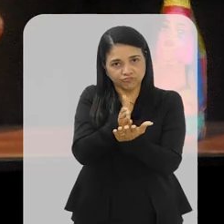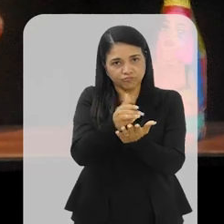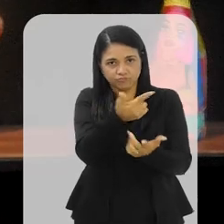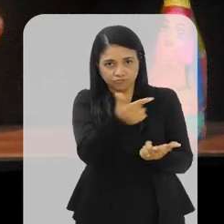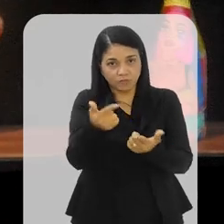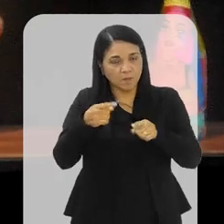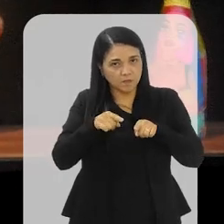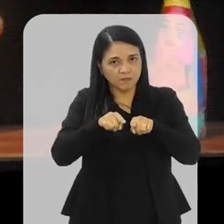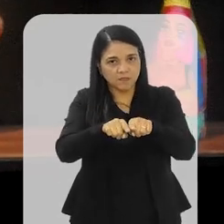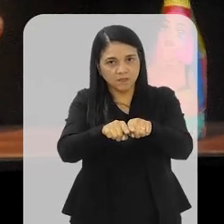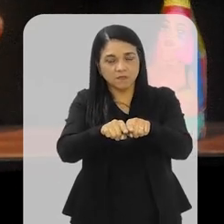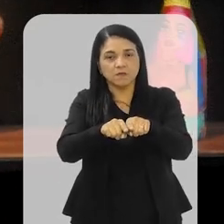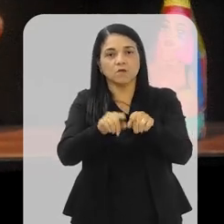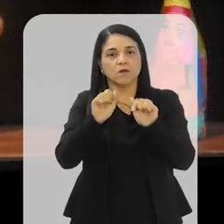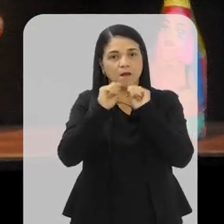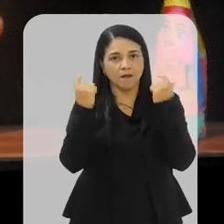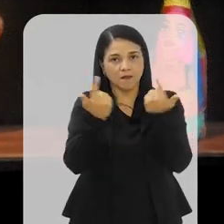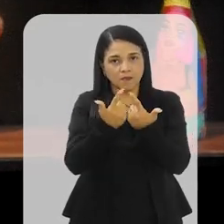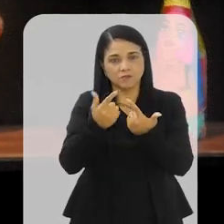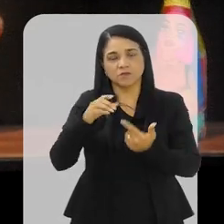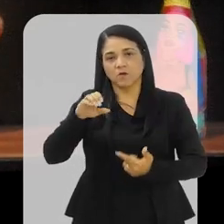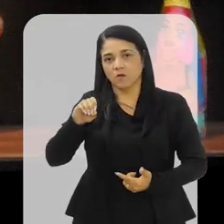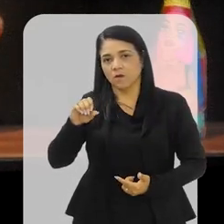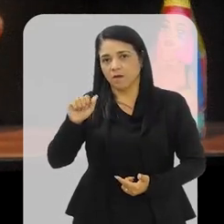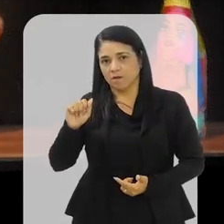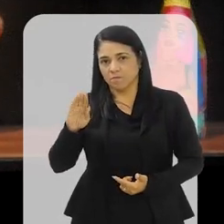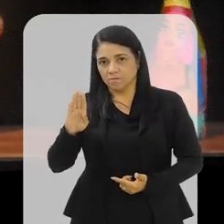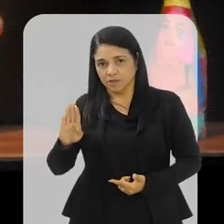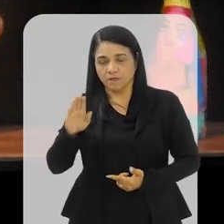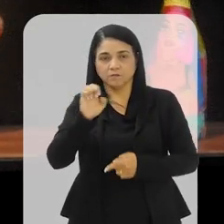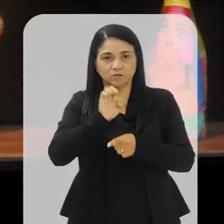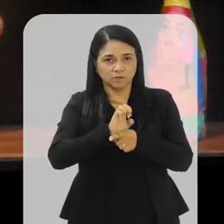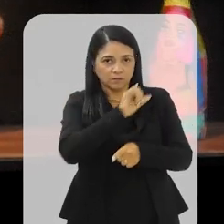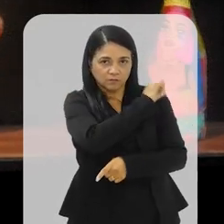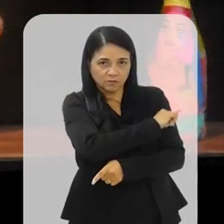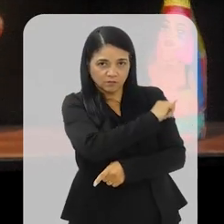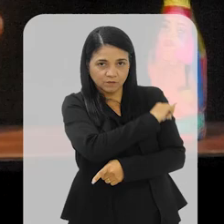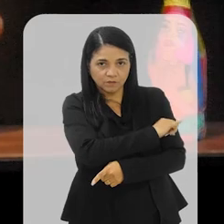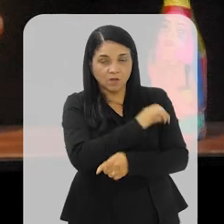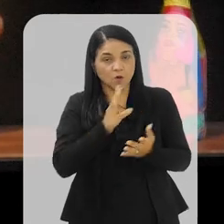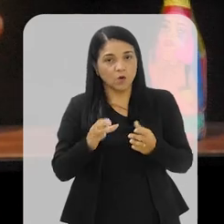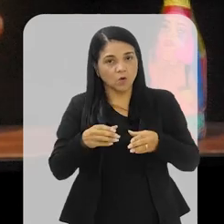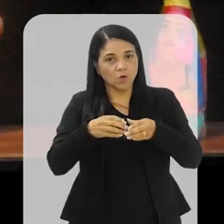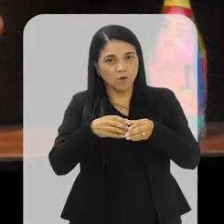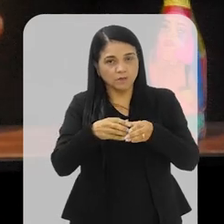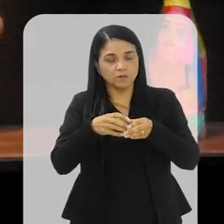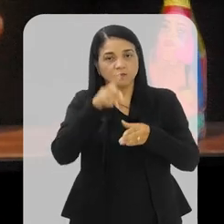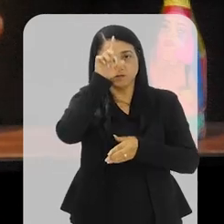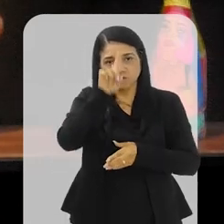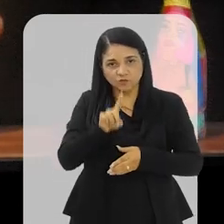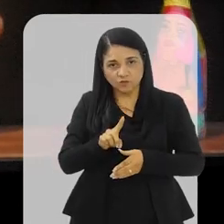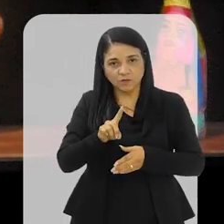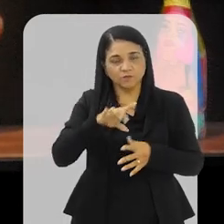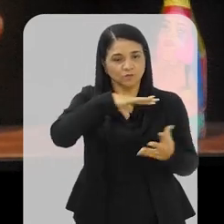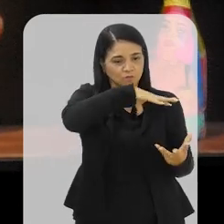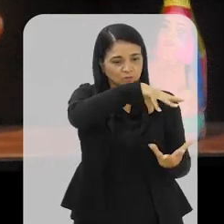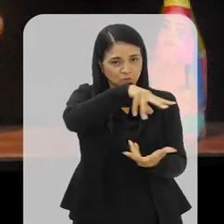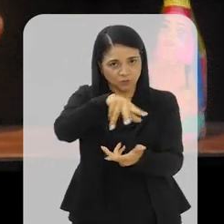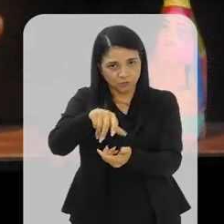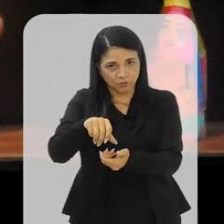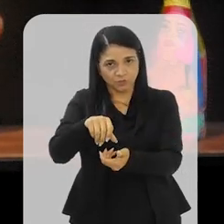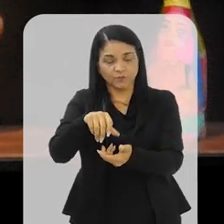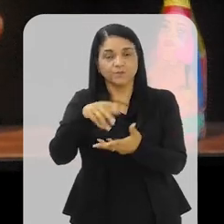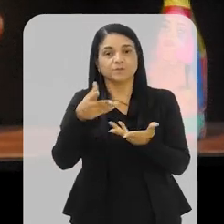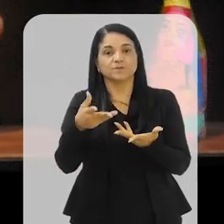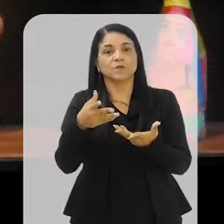Ordem dos Advogados do Brasil do Rio de Janeiro especificamente a comissão de direito internacional bom